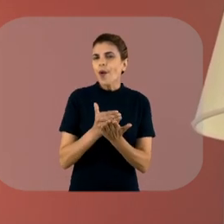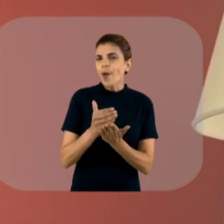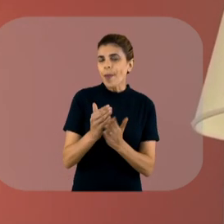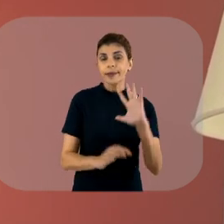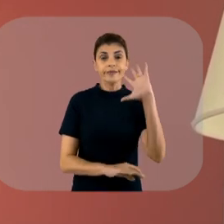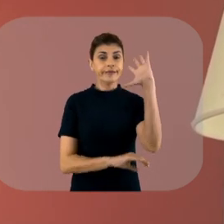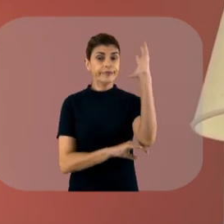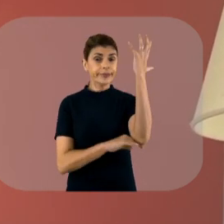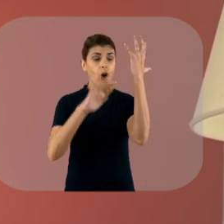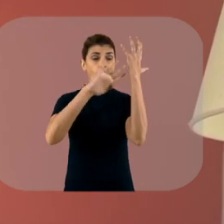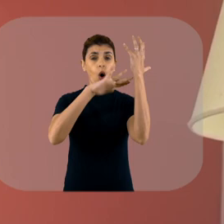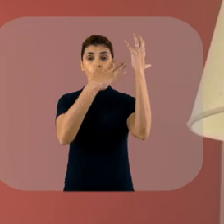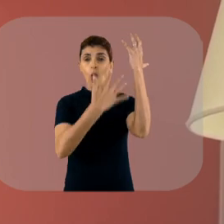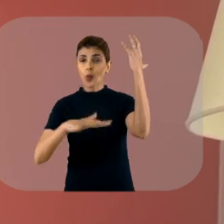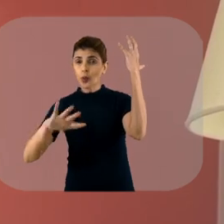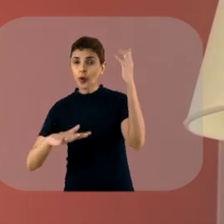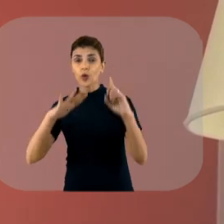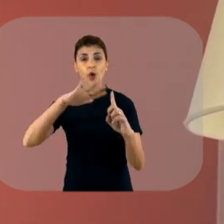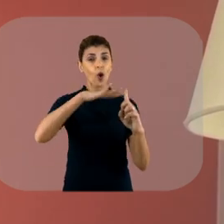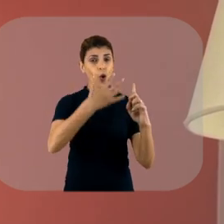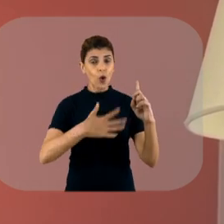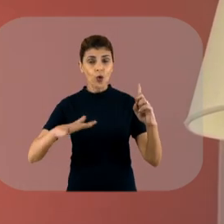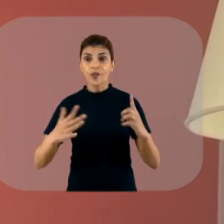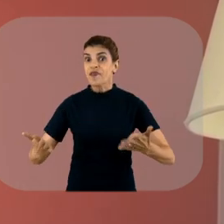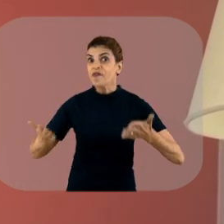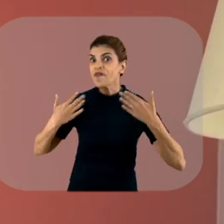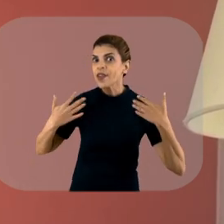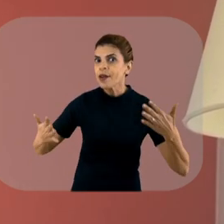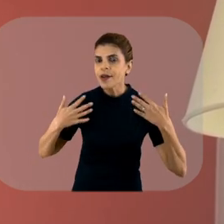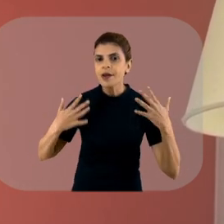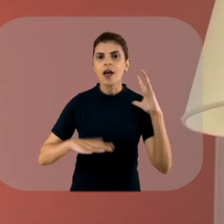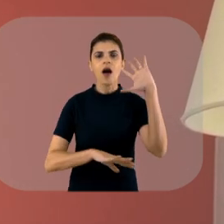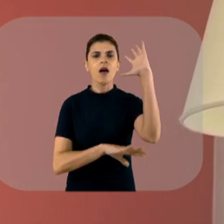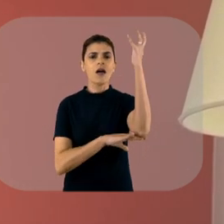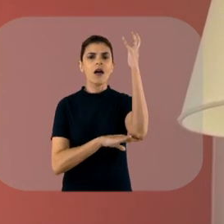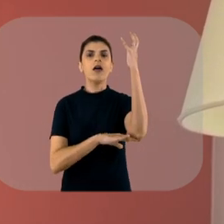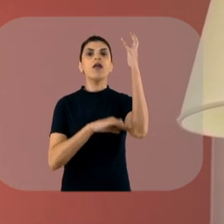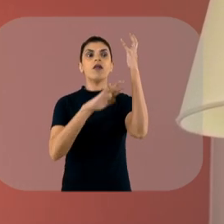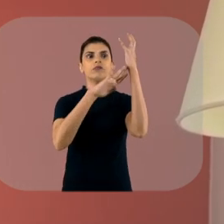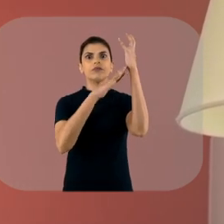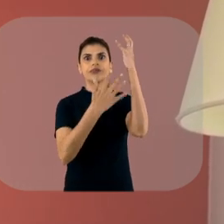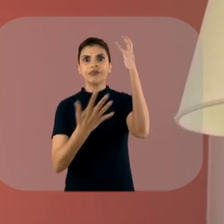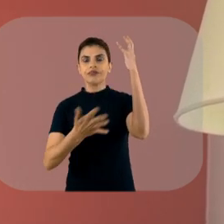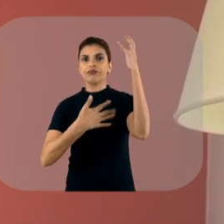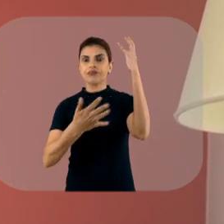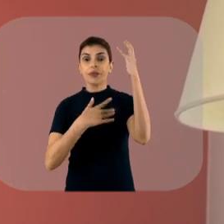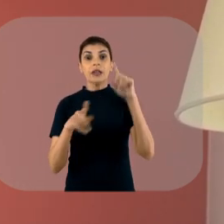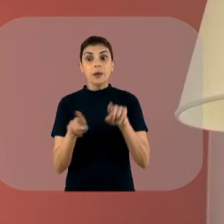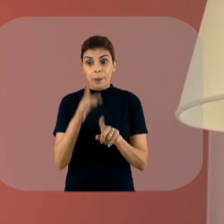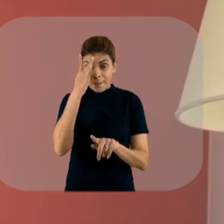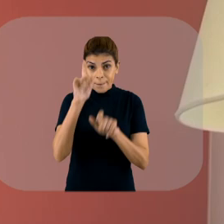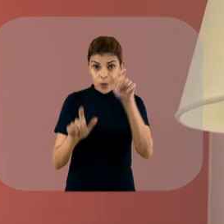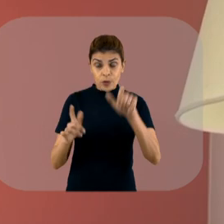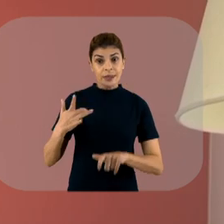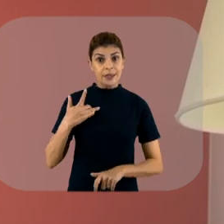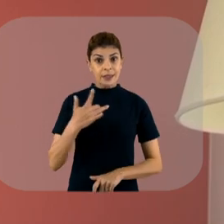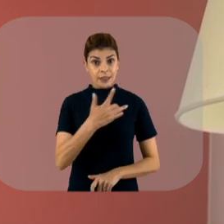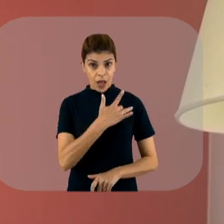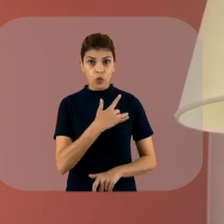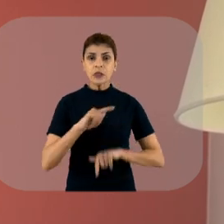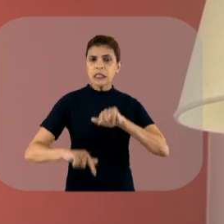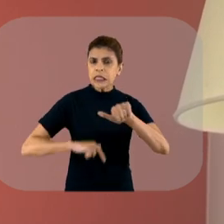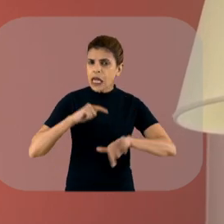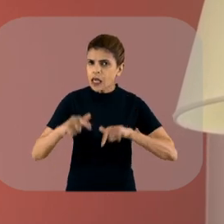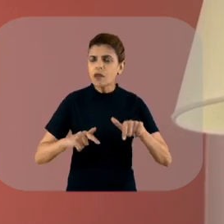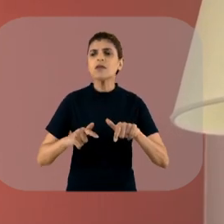outono final de Verão todo ano é a mesma coisa então tem muitos outros vírus circulando então assim tirar as pessoas dos serviços